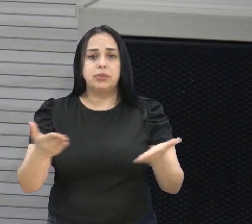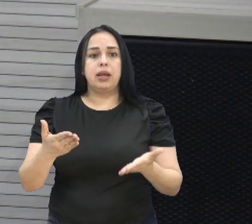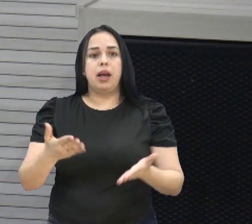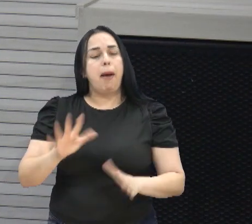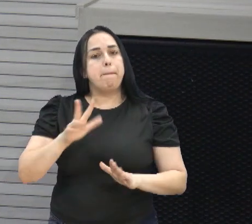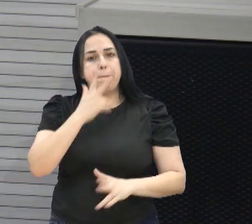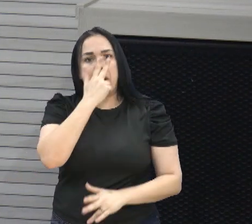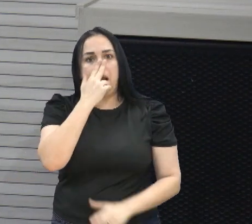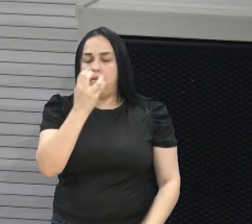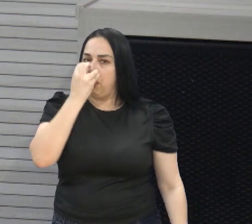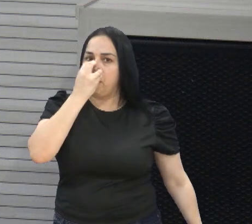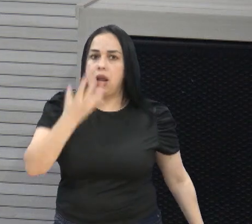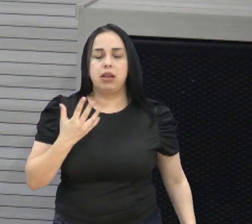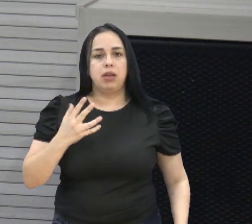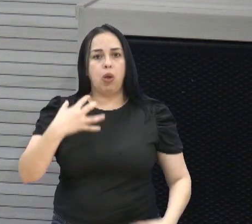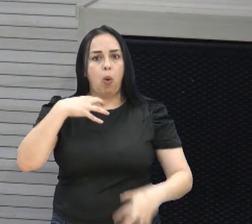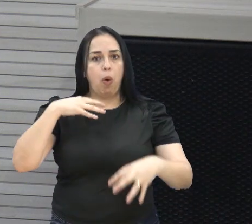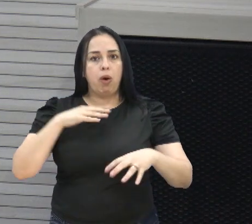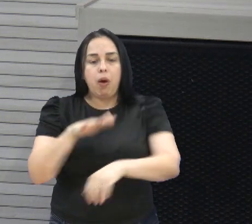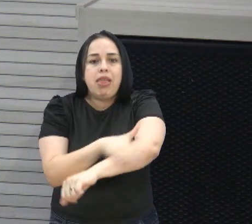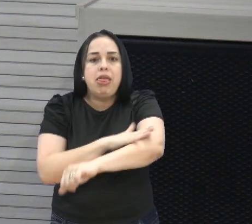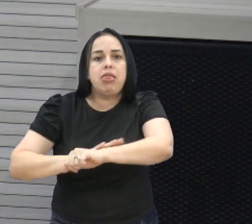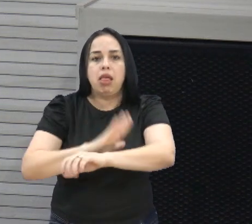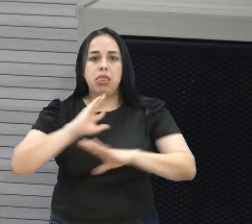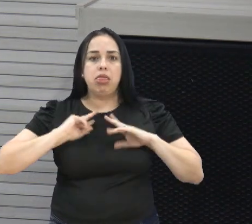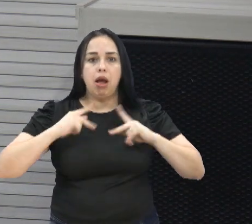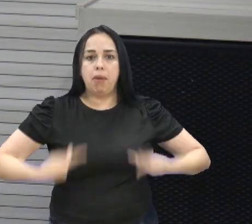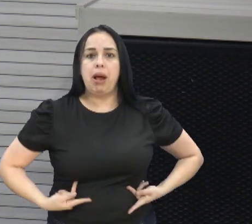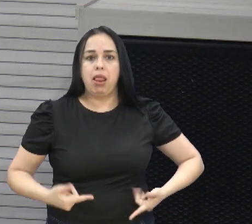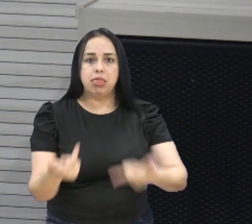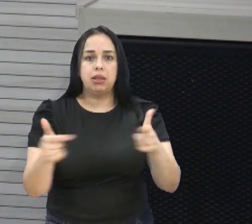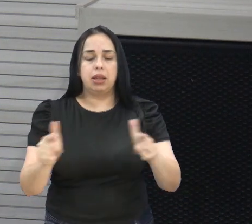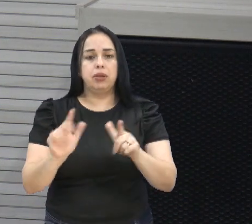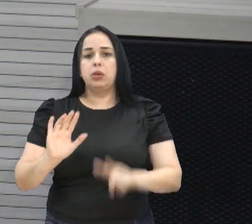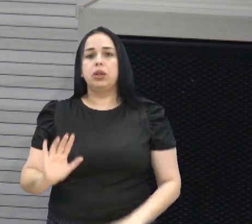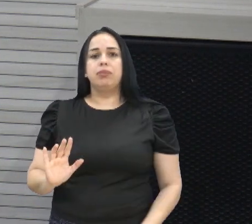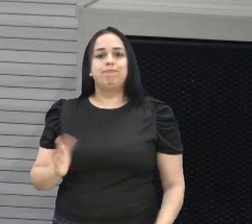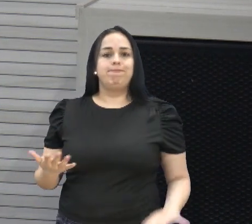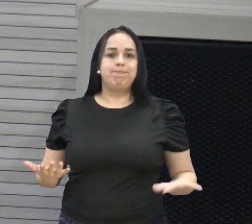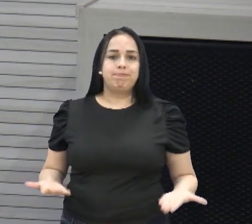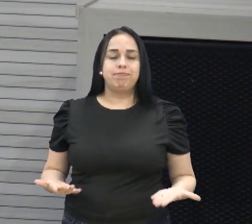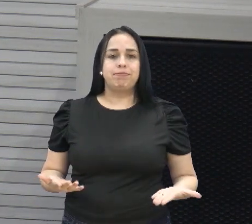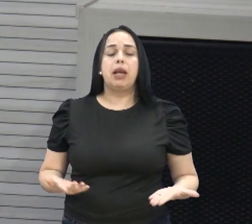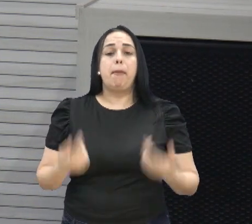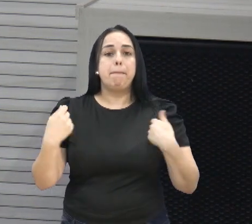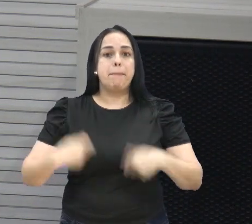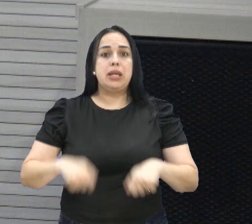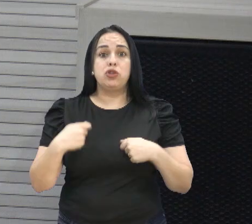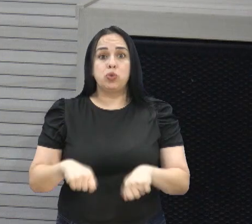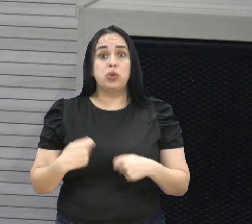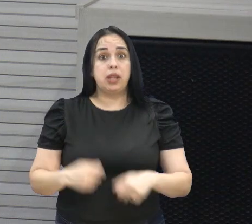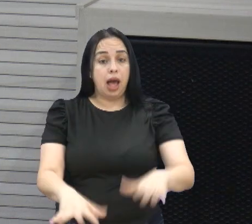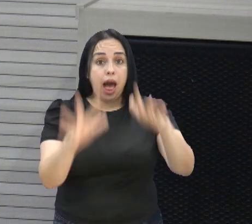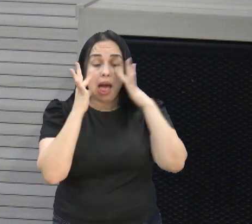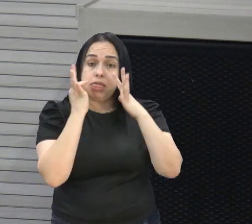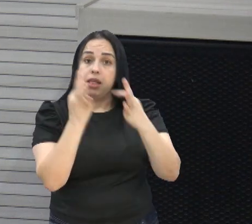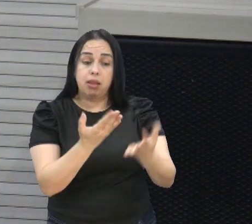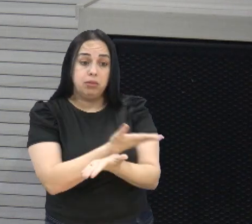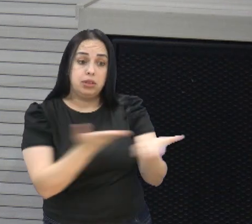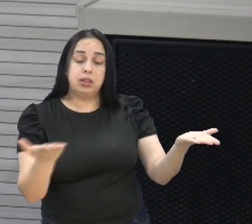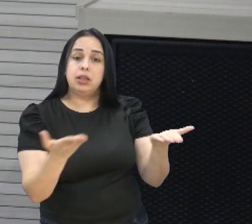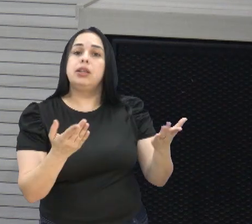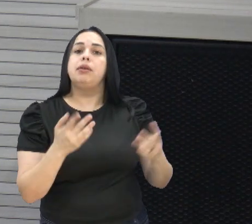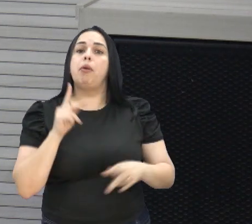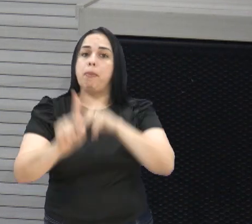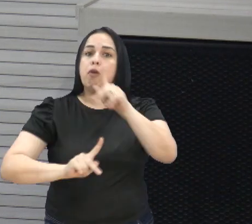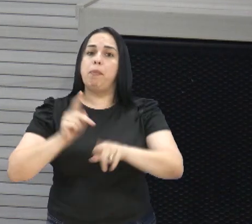uma desumanidade, entendeu? Que acontece em nossa cidade. Isso daí tem que ser ouvido, as pessoas têm que saber, a população